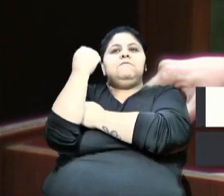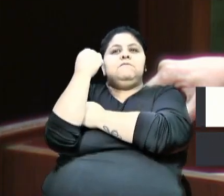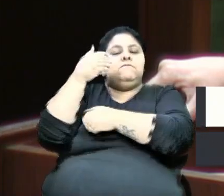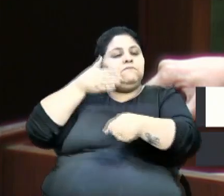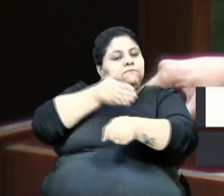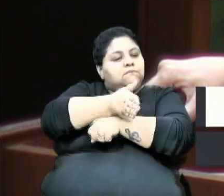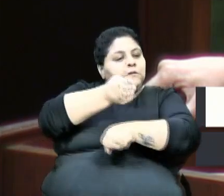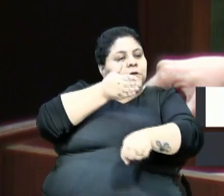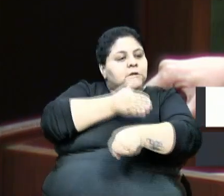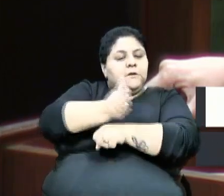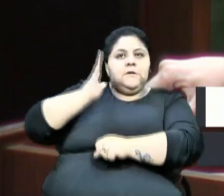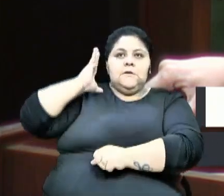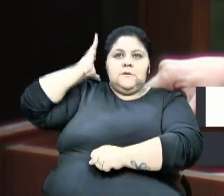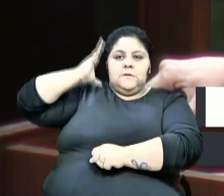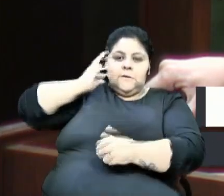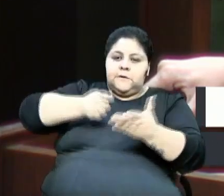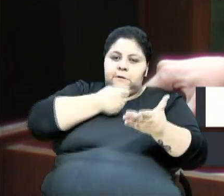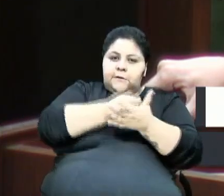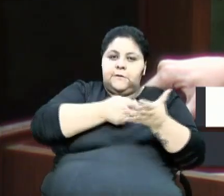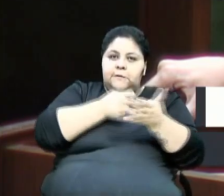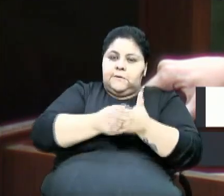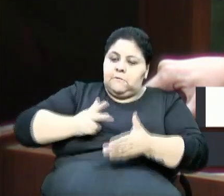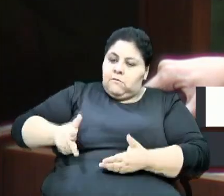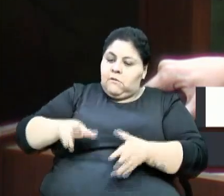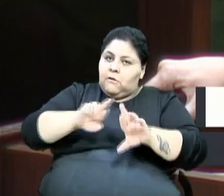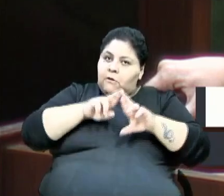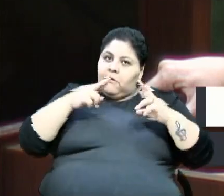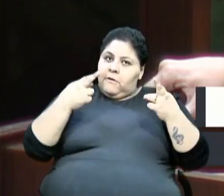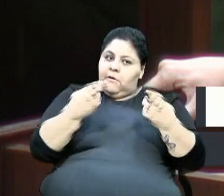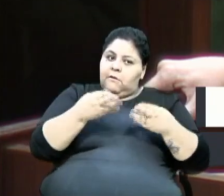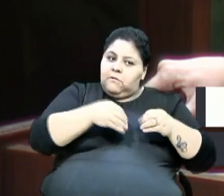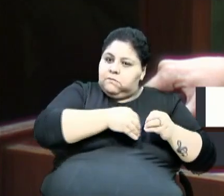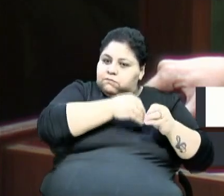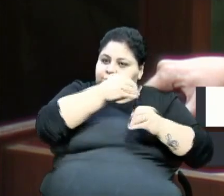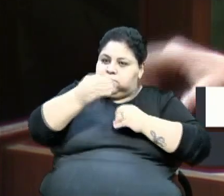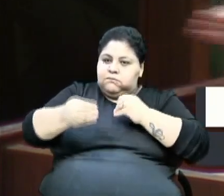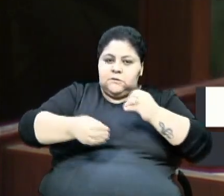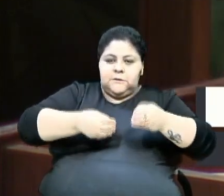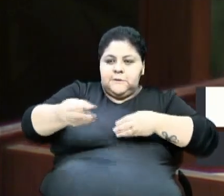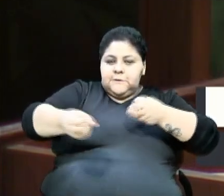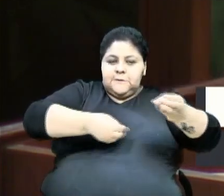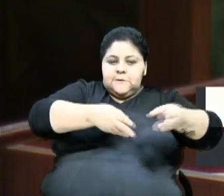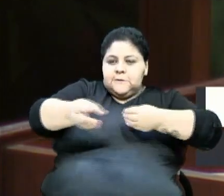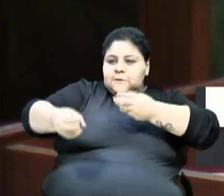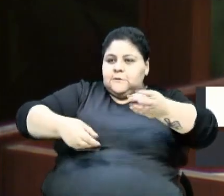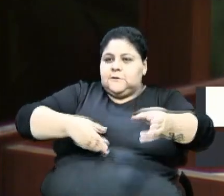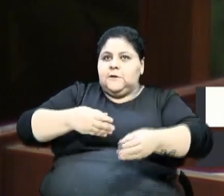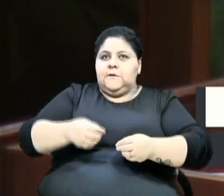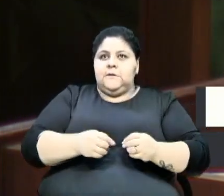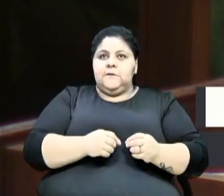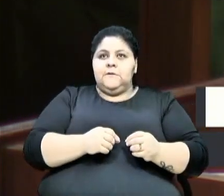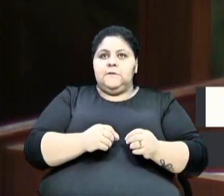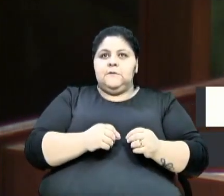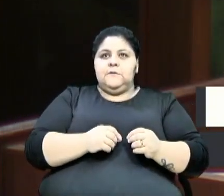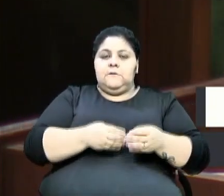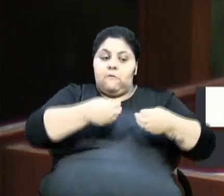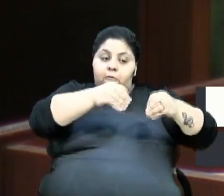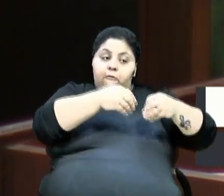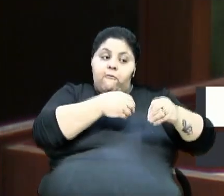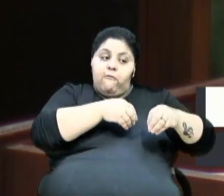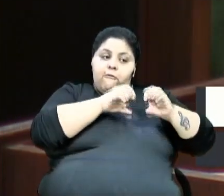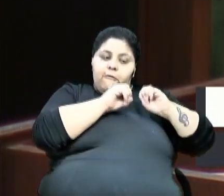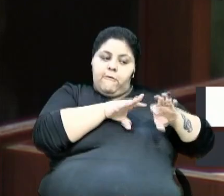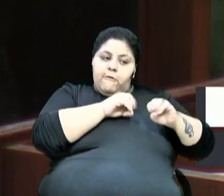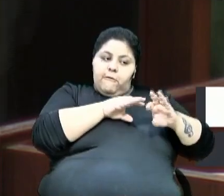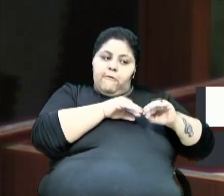de debates, de infinitas reuniões. Distribuímos milhares de cartilhas educativas, pois sempre acreditamos que a